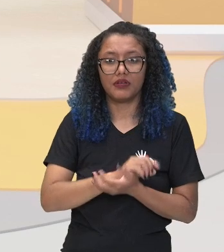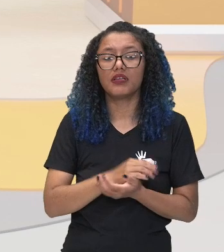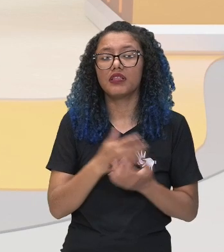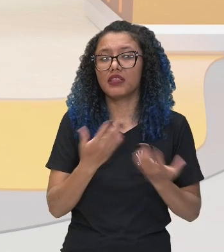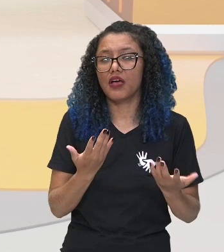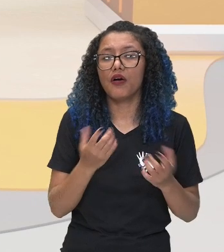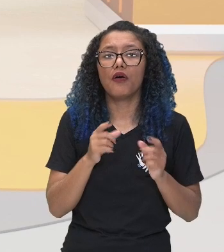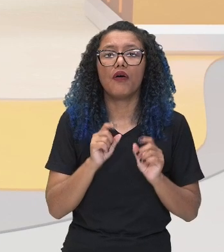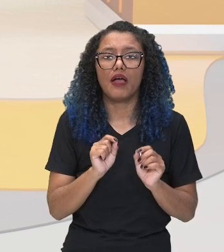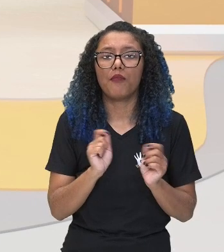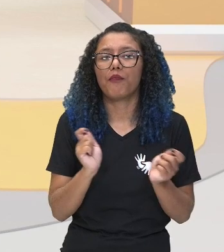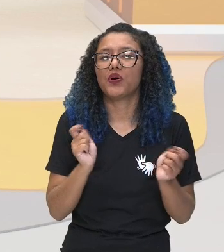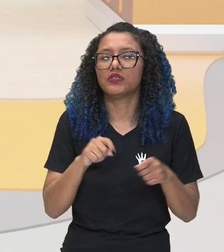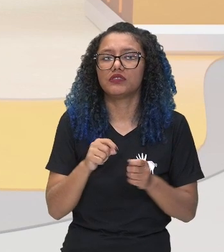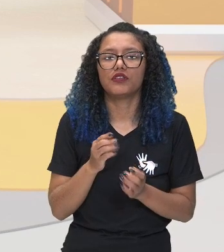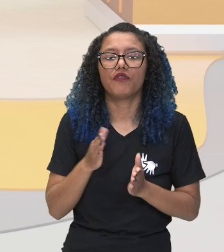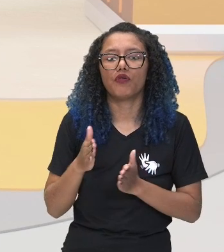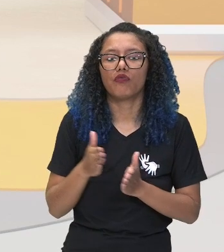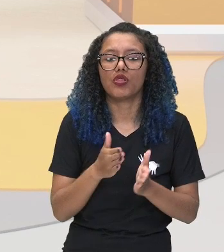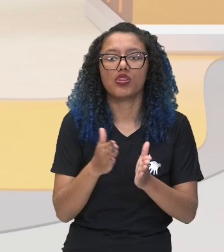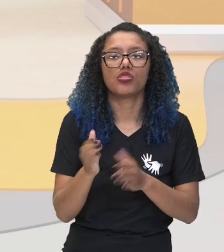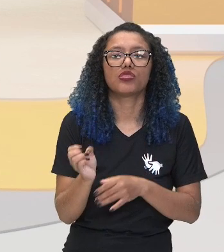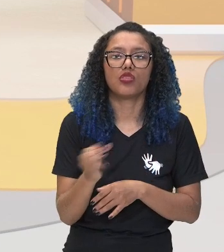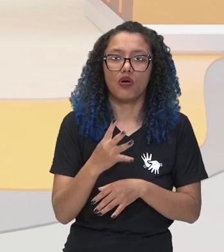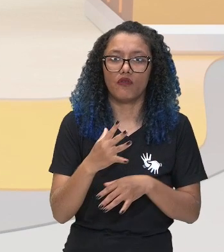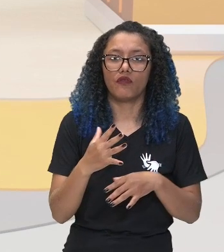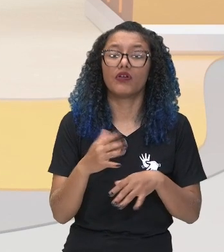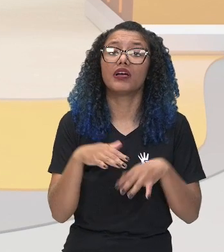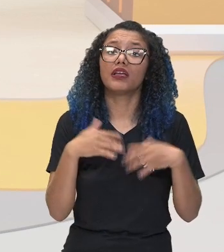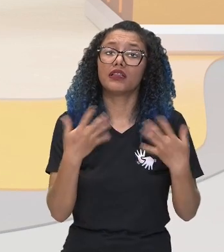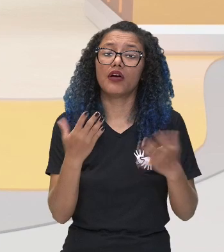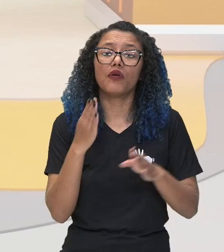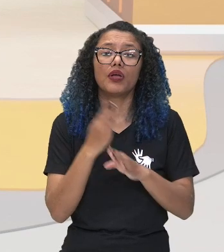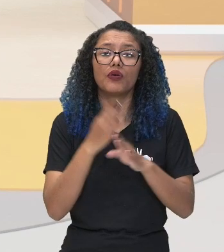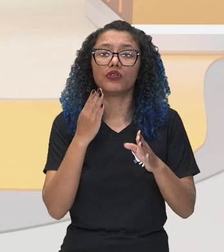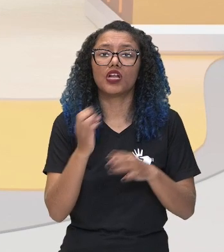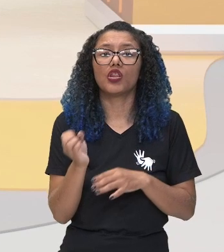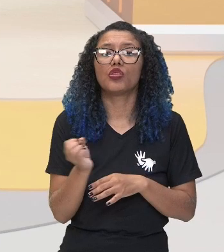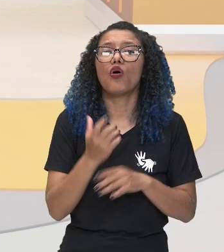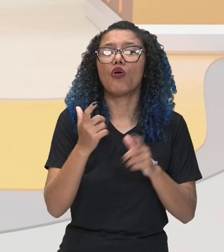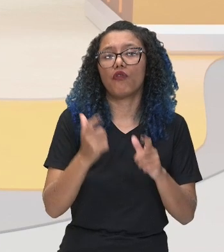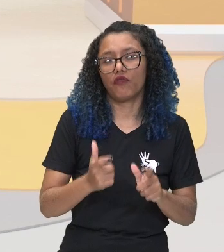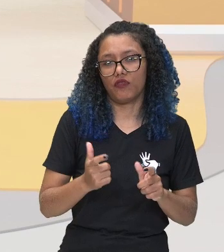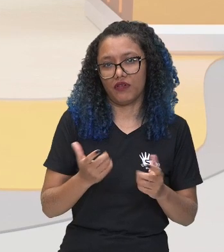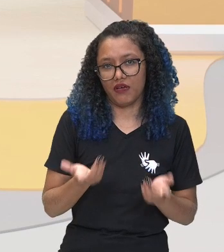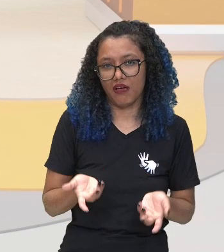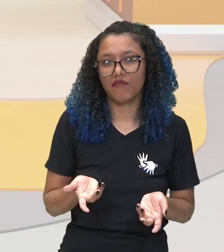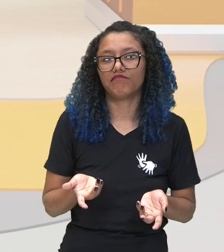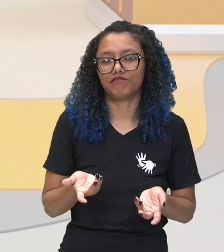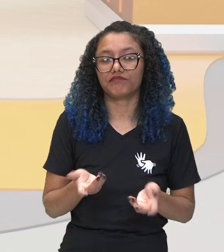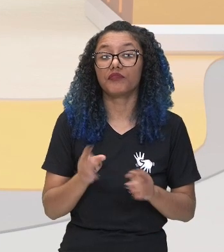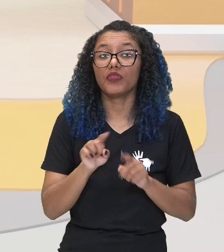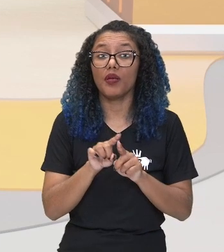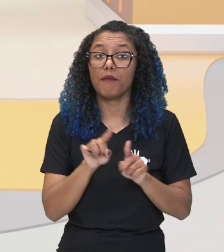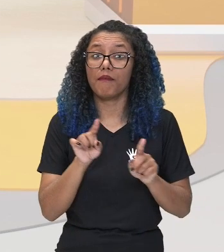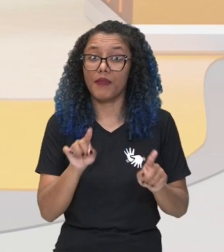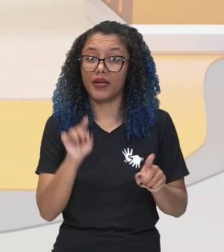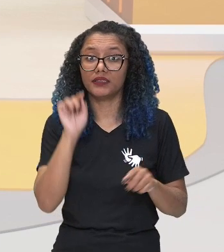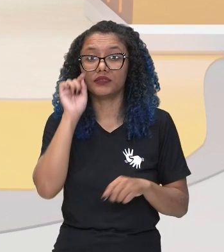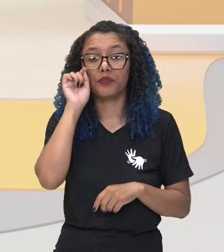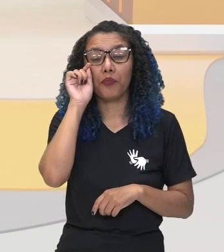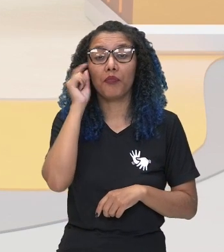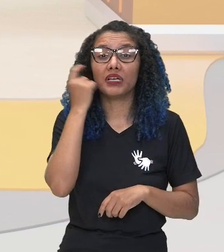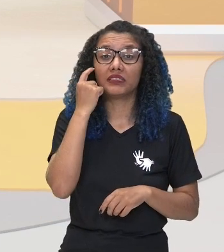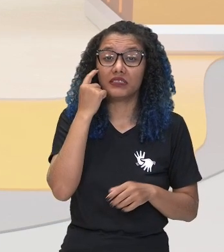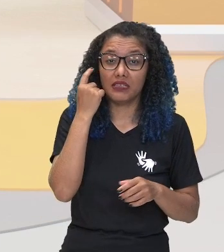uma nova rota comercial. E no meio do caminho ele encontra um novo território, mas a princípio ele pensava que